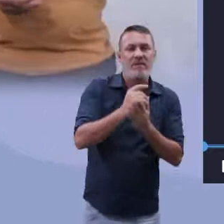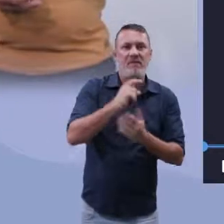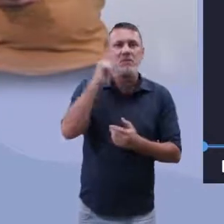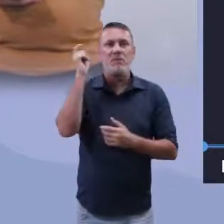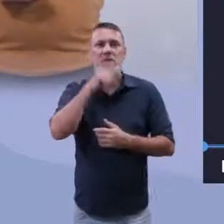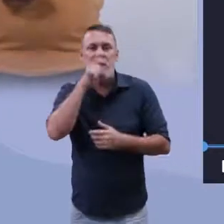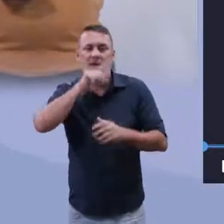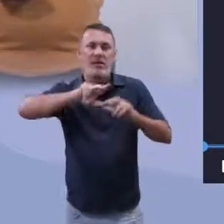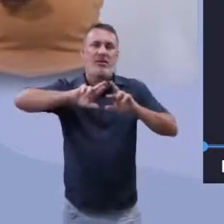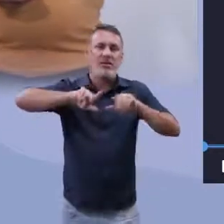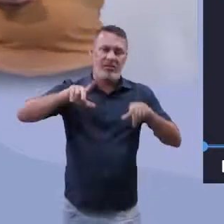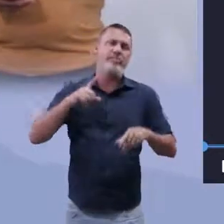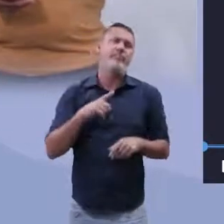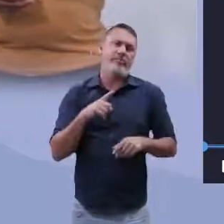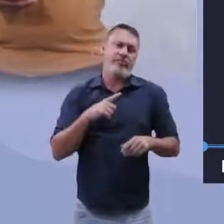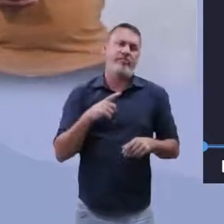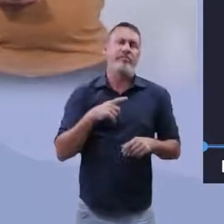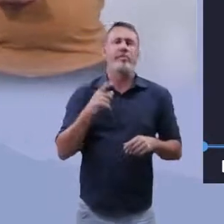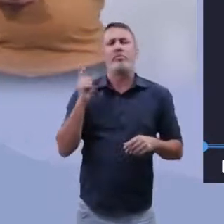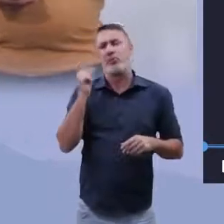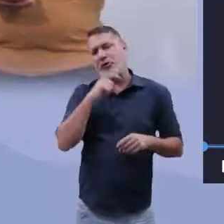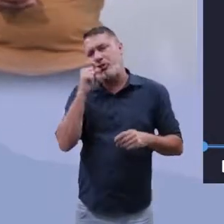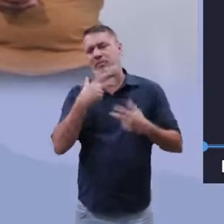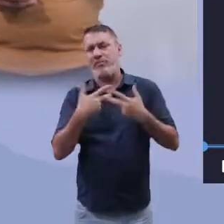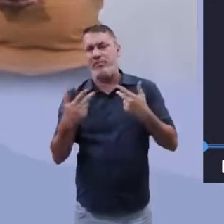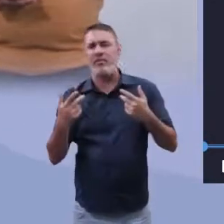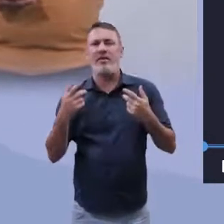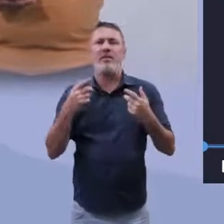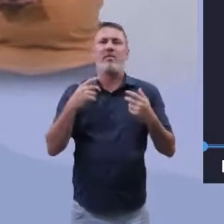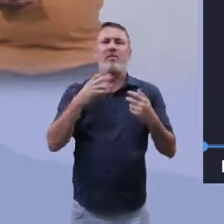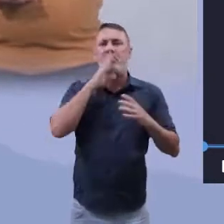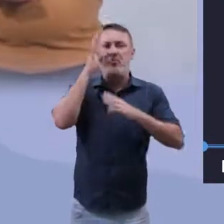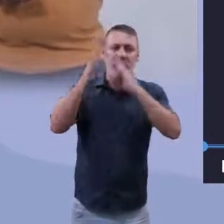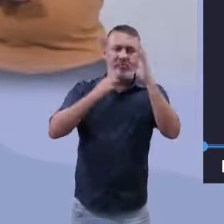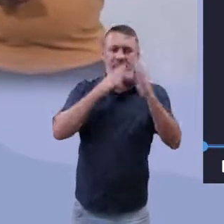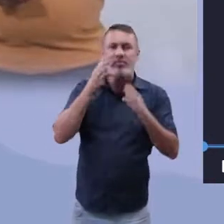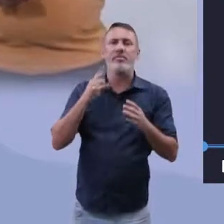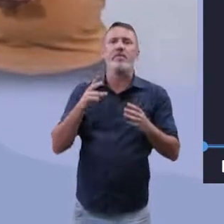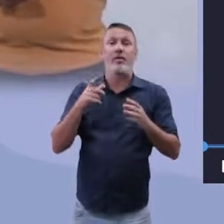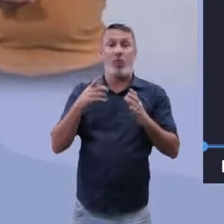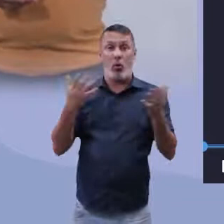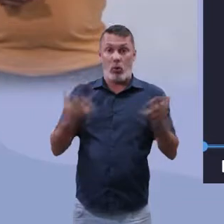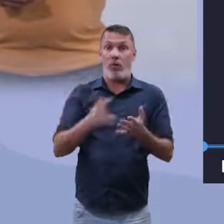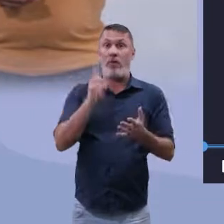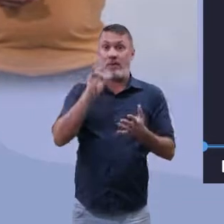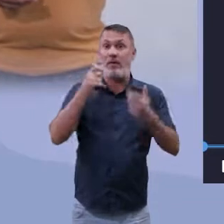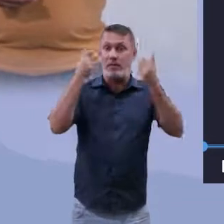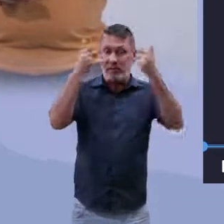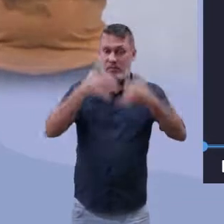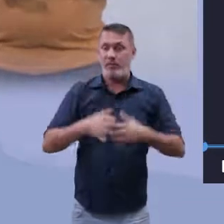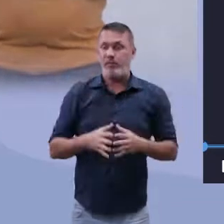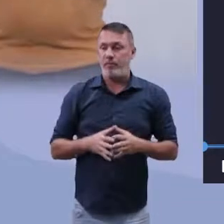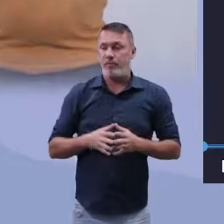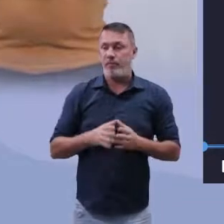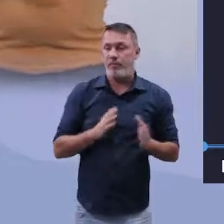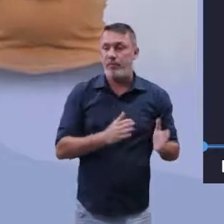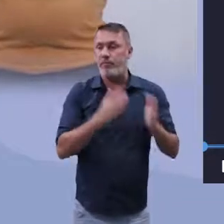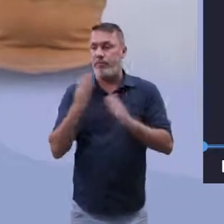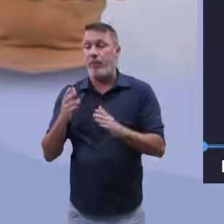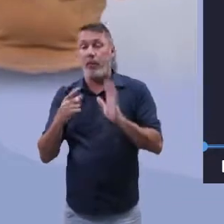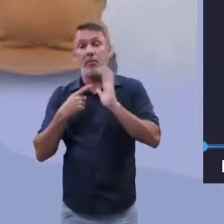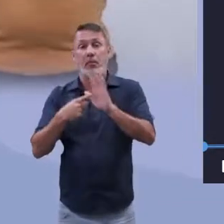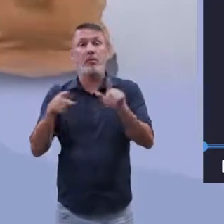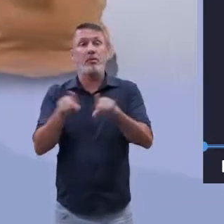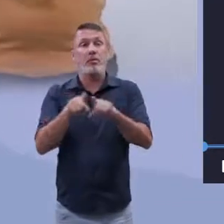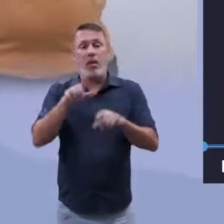sua pessoa, ou falsas notícias a seu respeito, que é um tema até que nós vamos trabalhar hoje. Mostrei